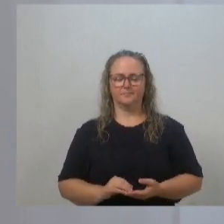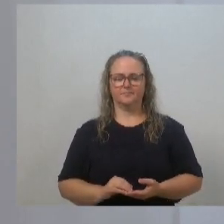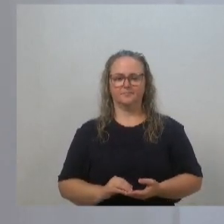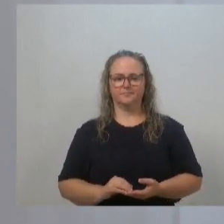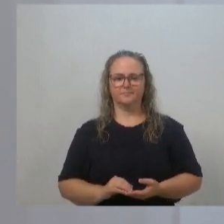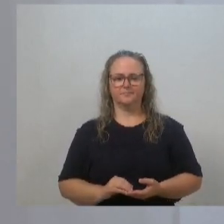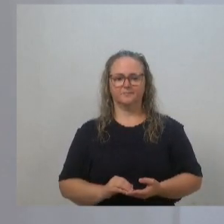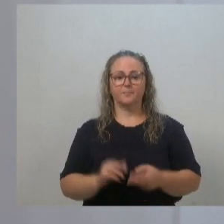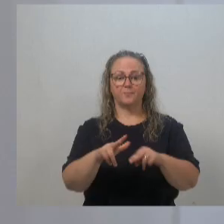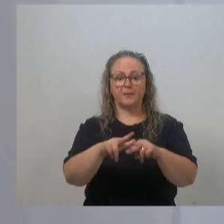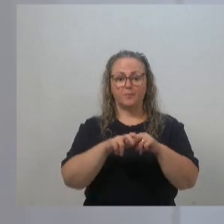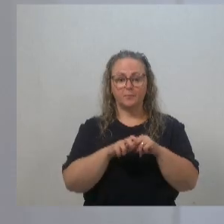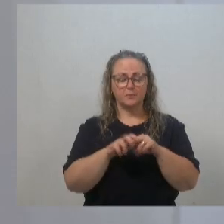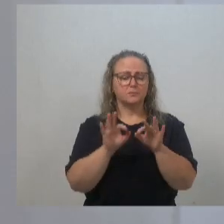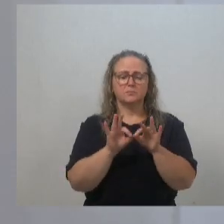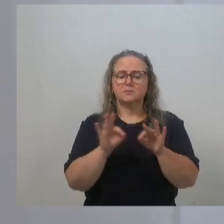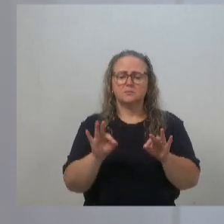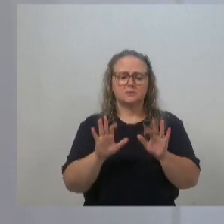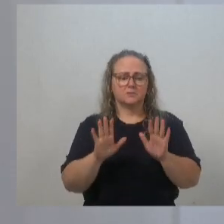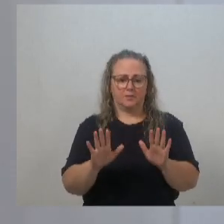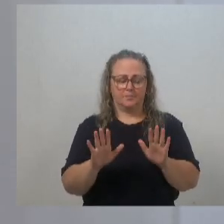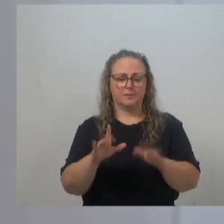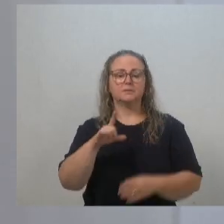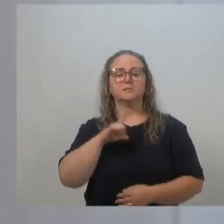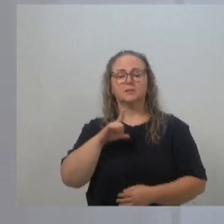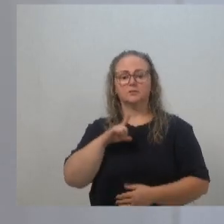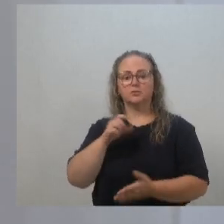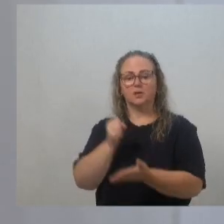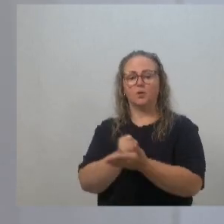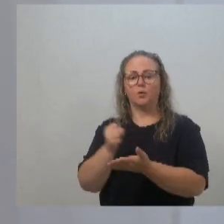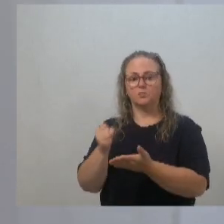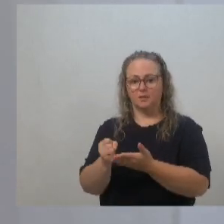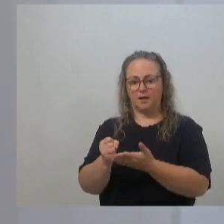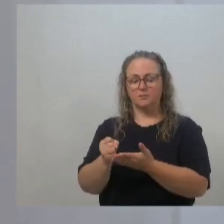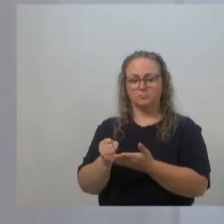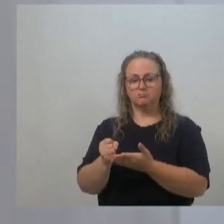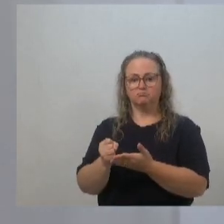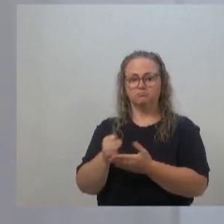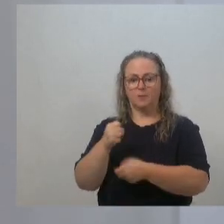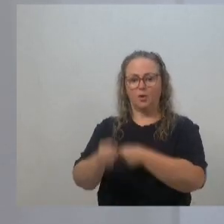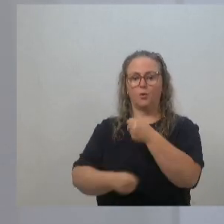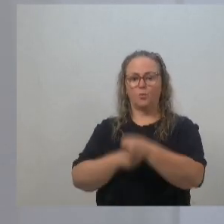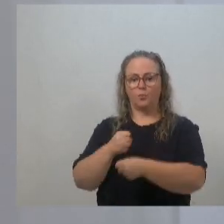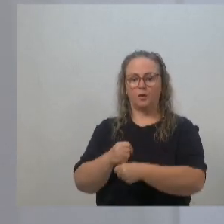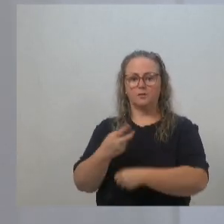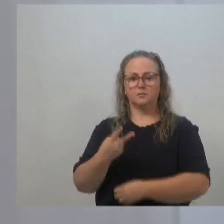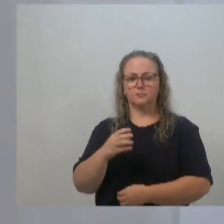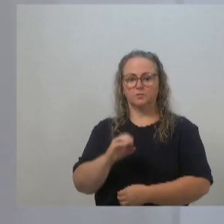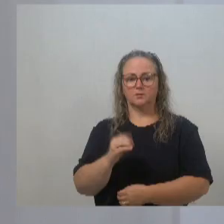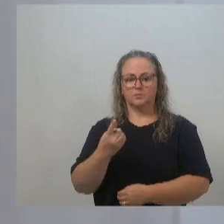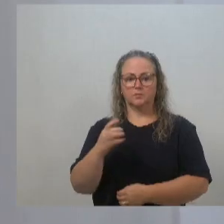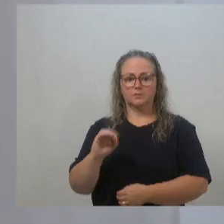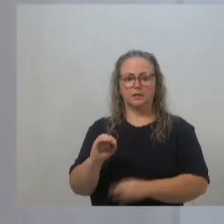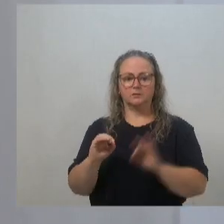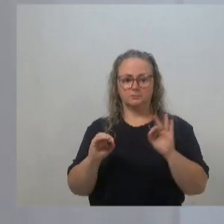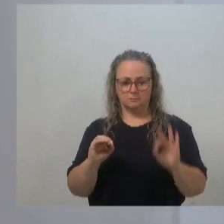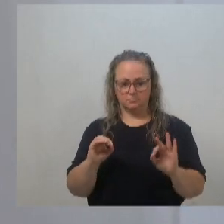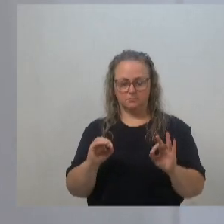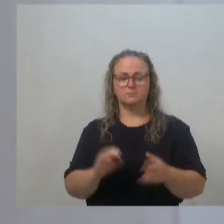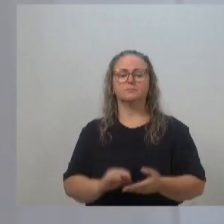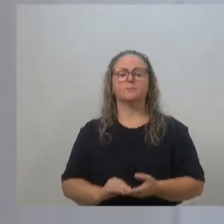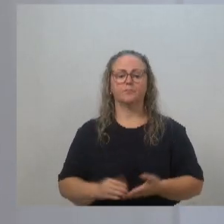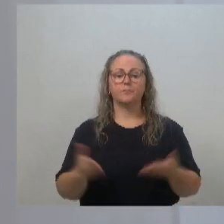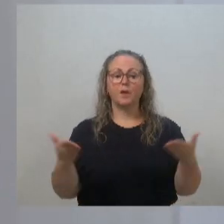o pensamento aqui é simples. Tínhamos um contrato de 2010, que se todo mundo fizesse sua parte, se tudo tivesse ocorrido bem,